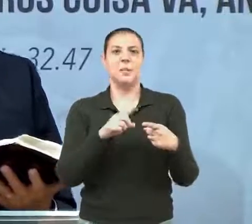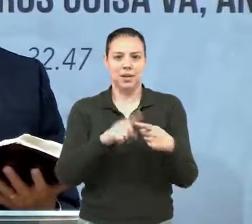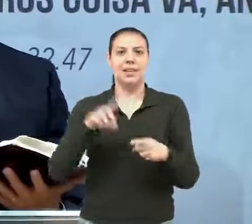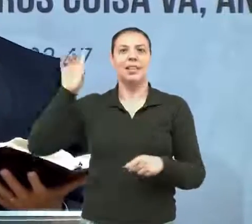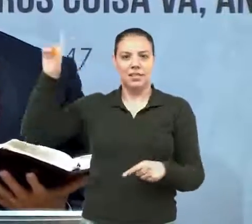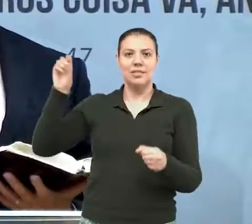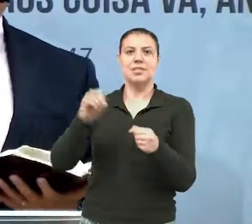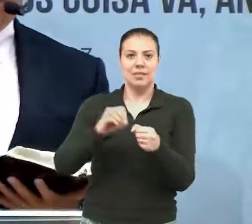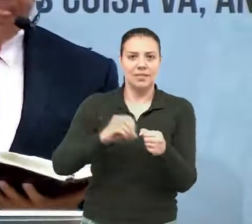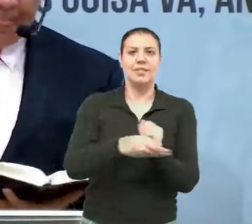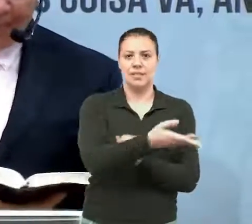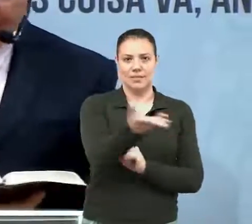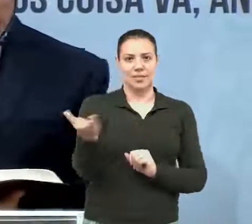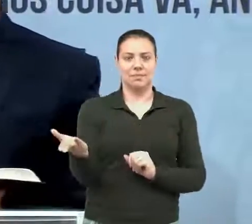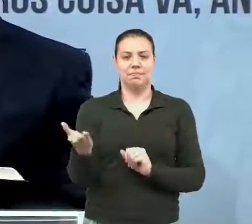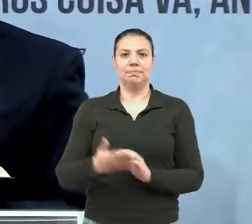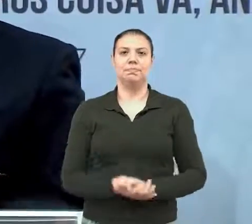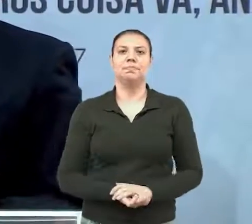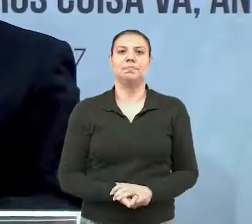formou você.